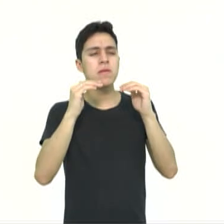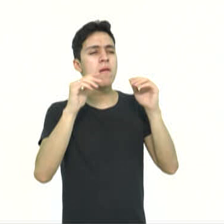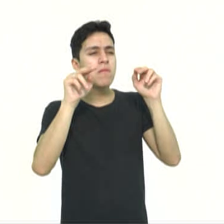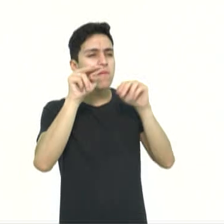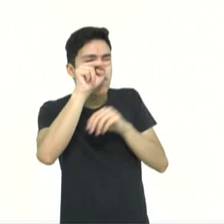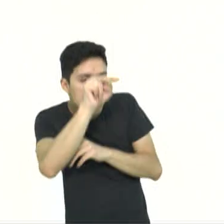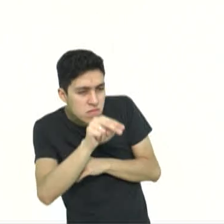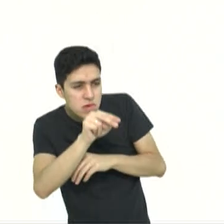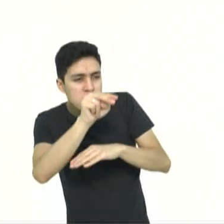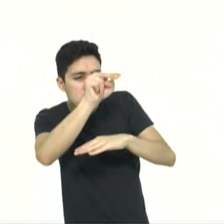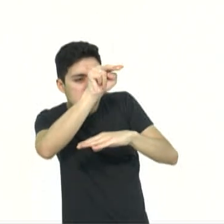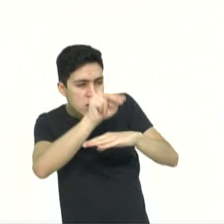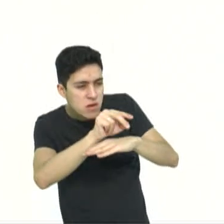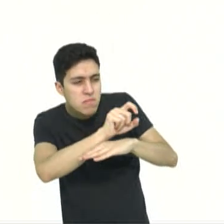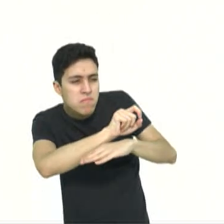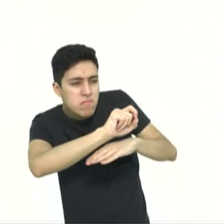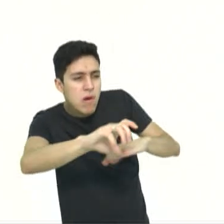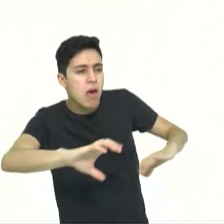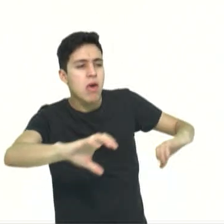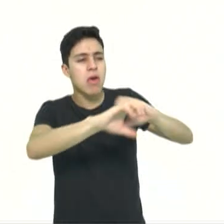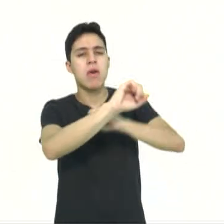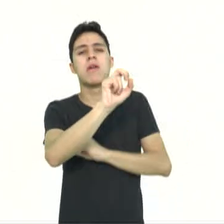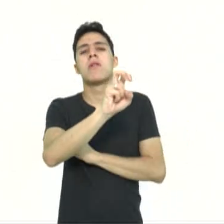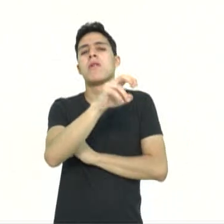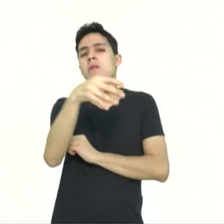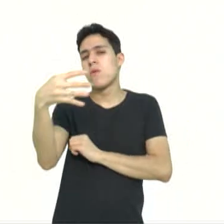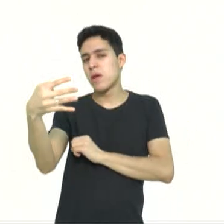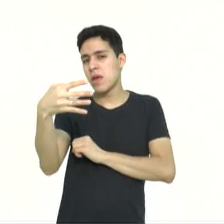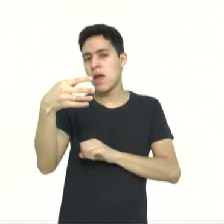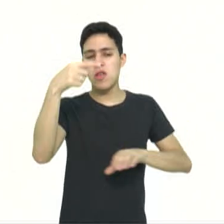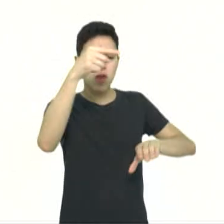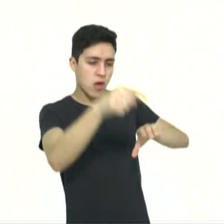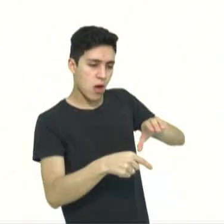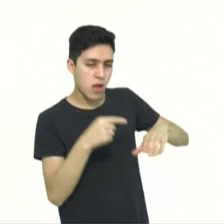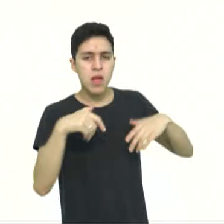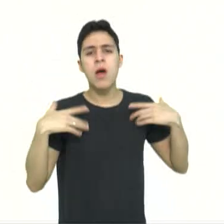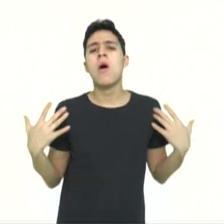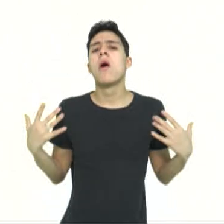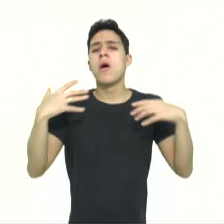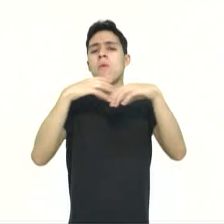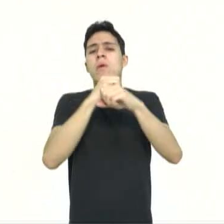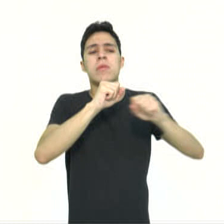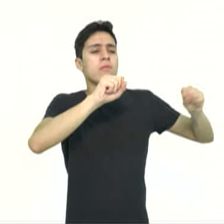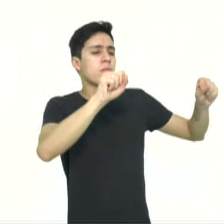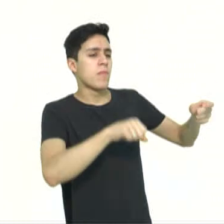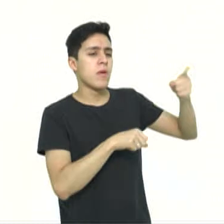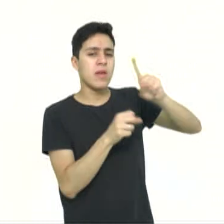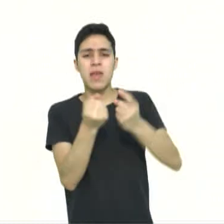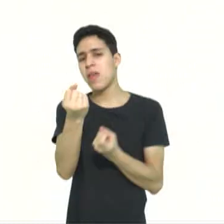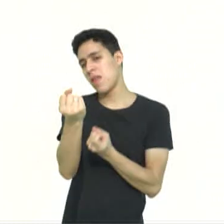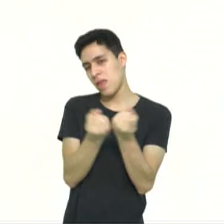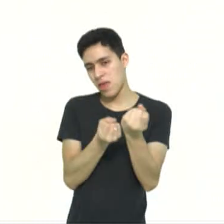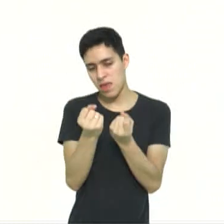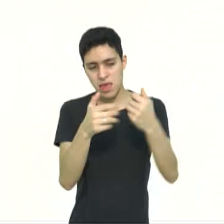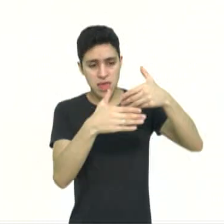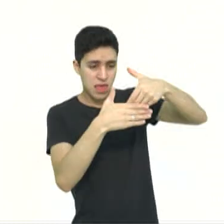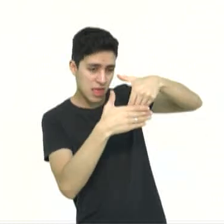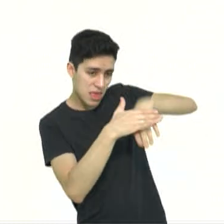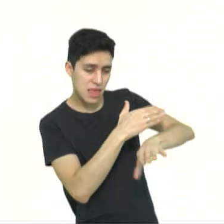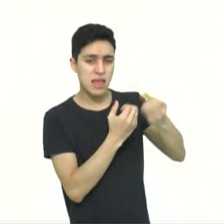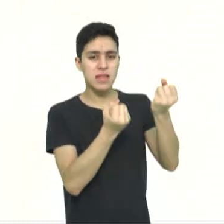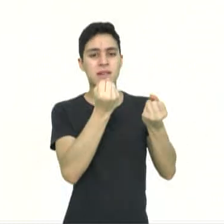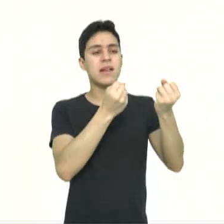54 rodas, ok? Qual é a quantidade de motos e de carros estacionados na rua